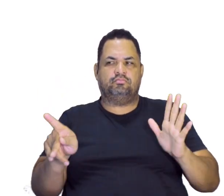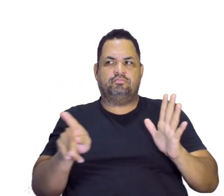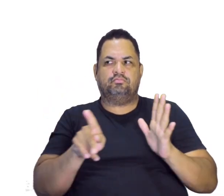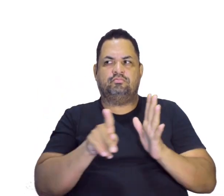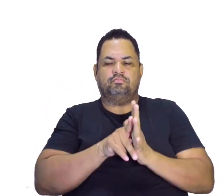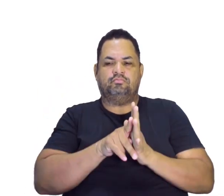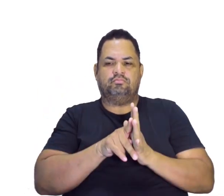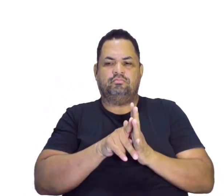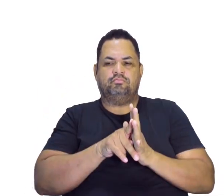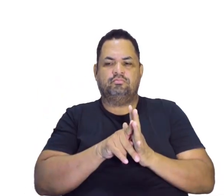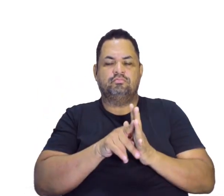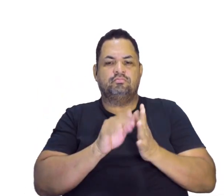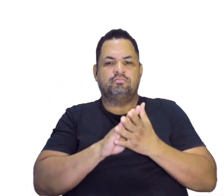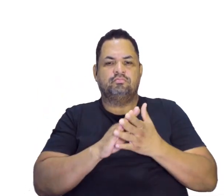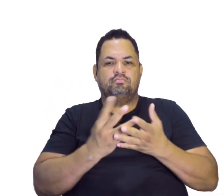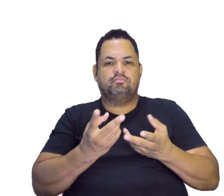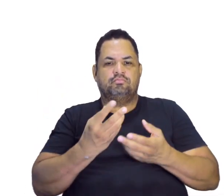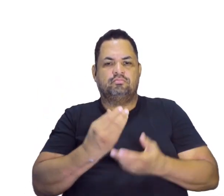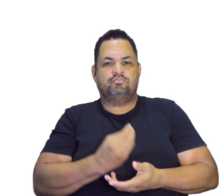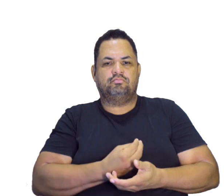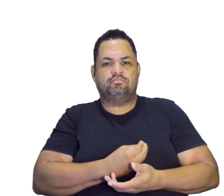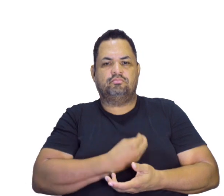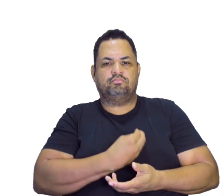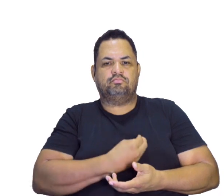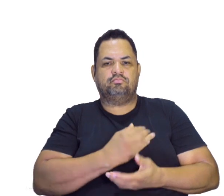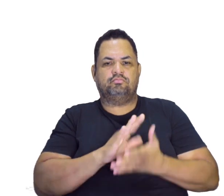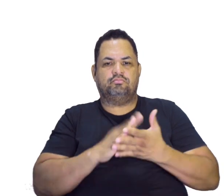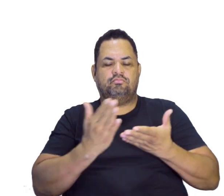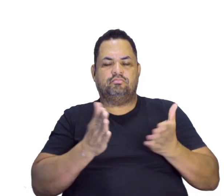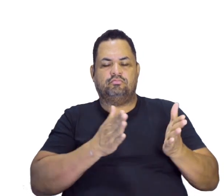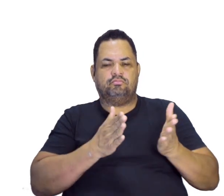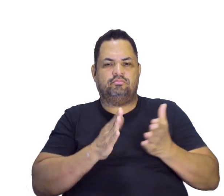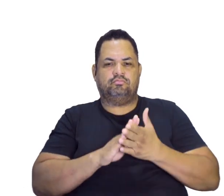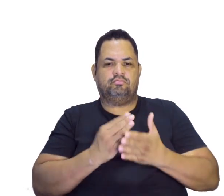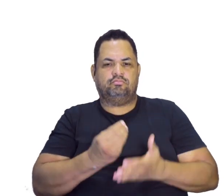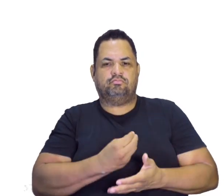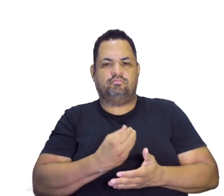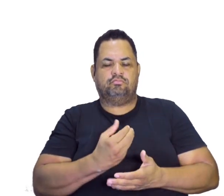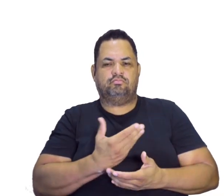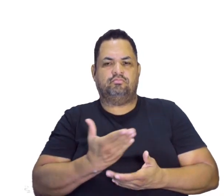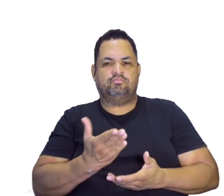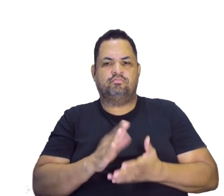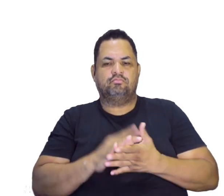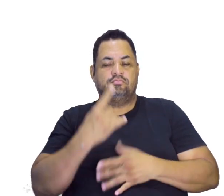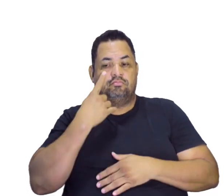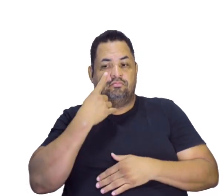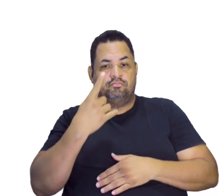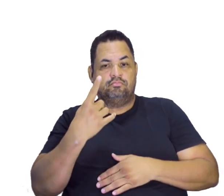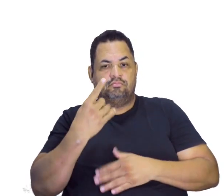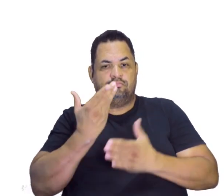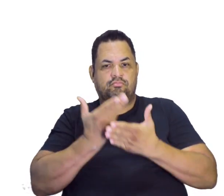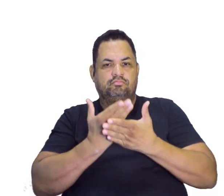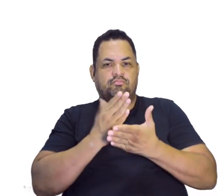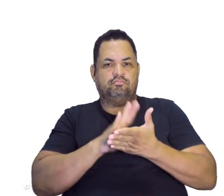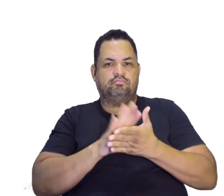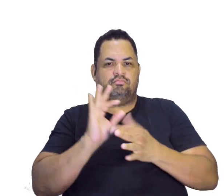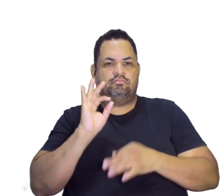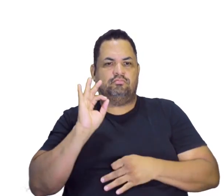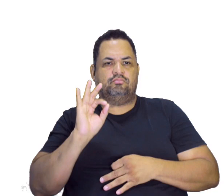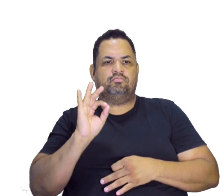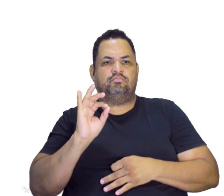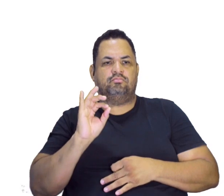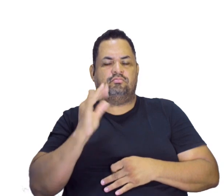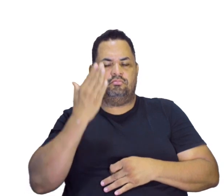próprio, a sua própria vida, o seu próprio estágio de vida, né? Que você vê, você interpreta aquilo